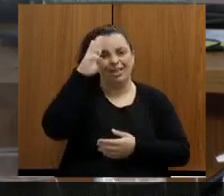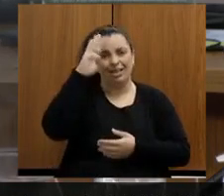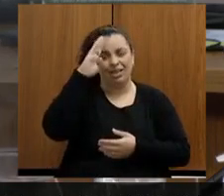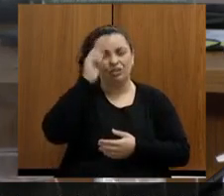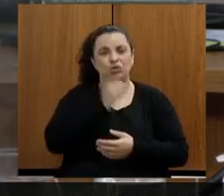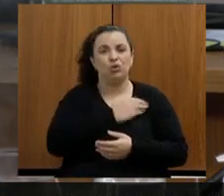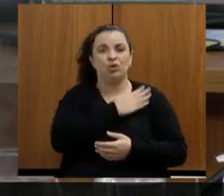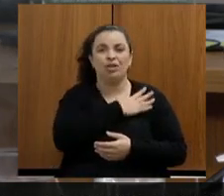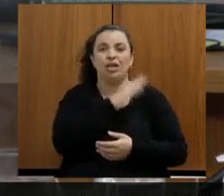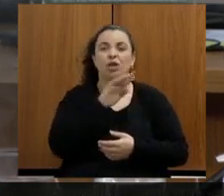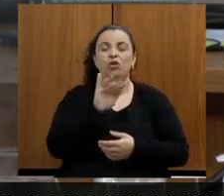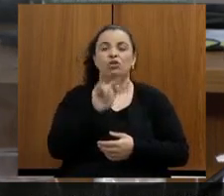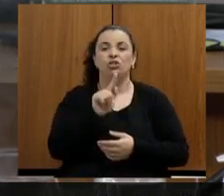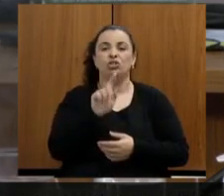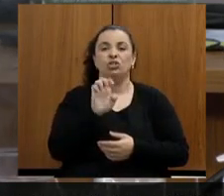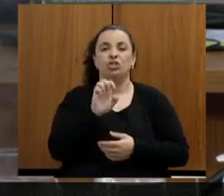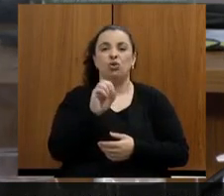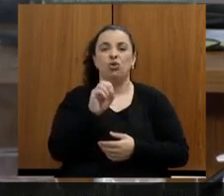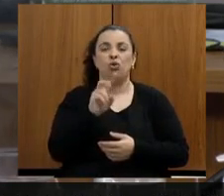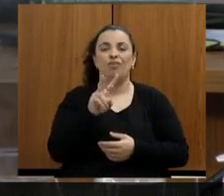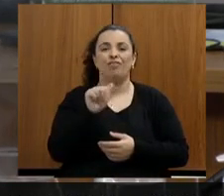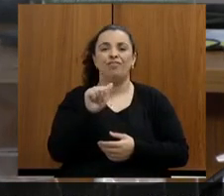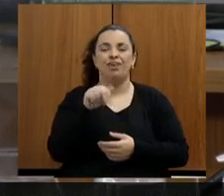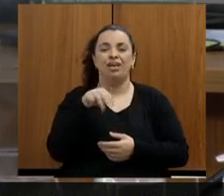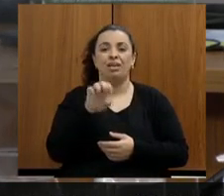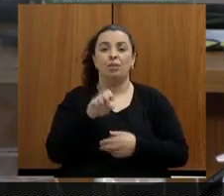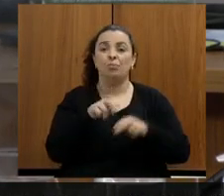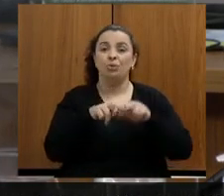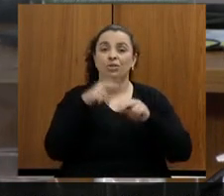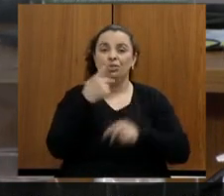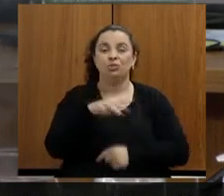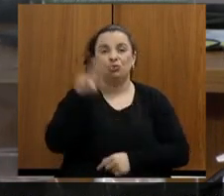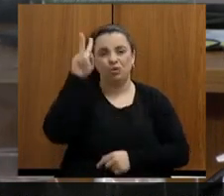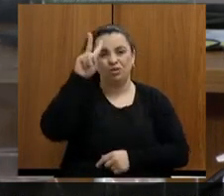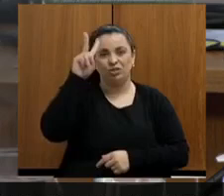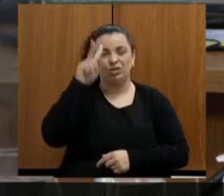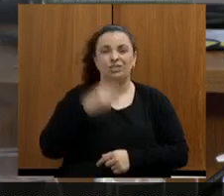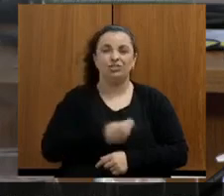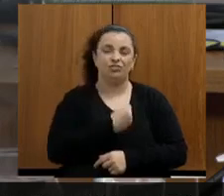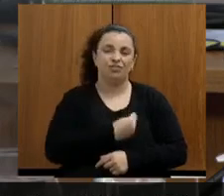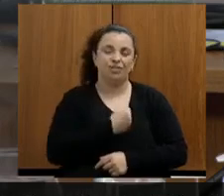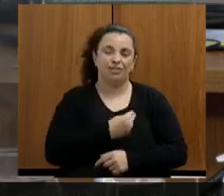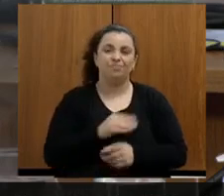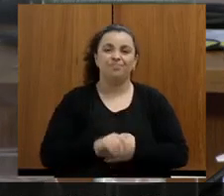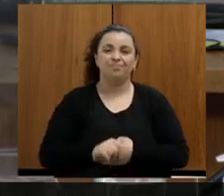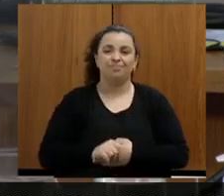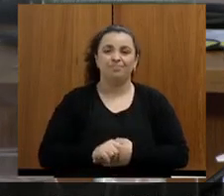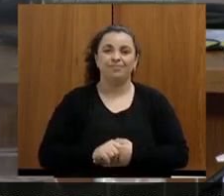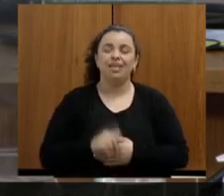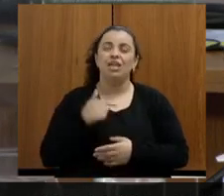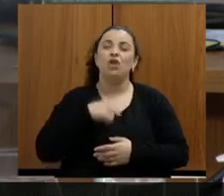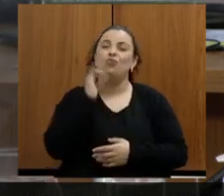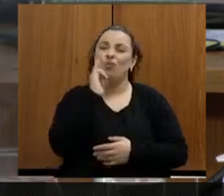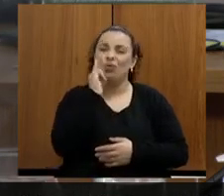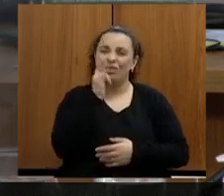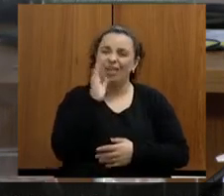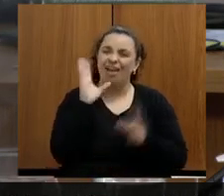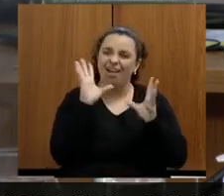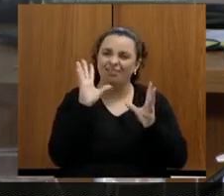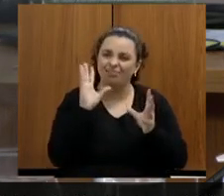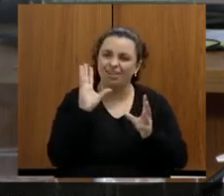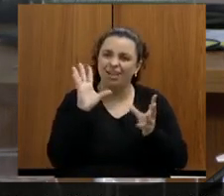bonita de vida né Deixa eu falar uns 2 uns dois minutinhos aqui quando é o Giovani